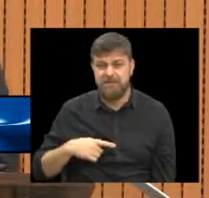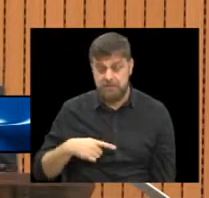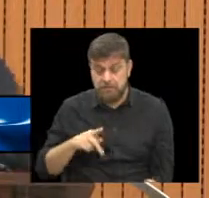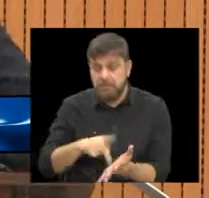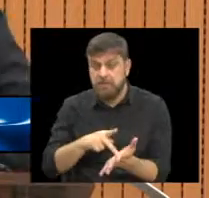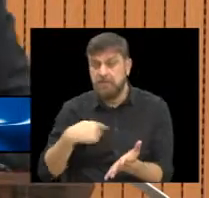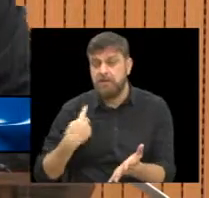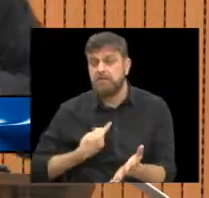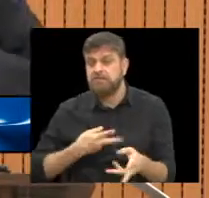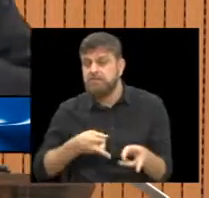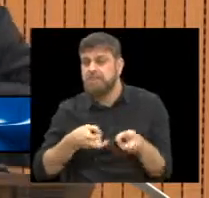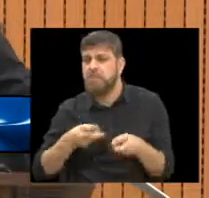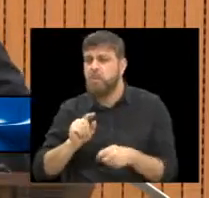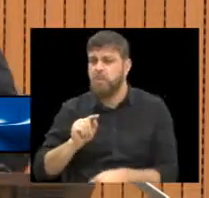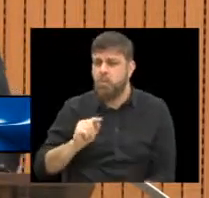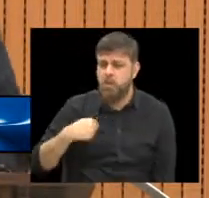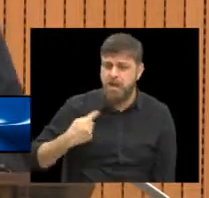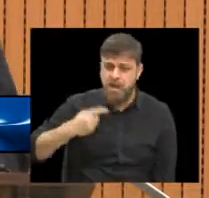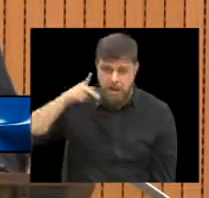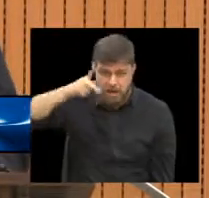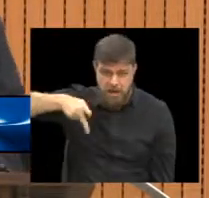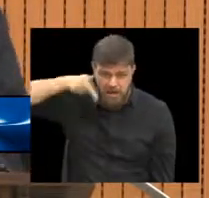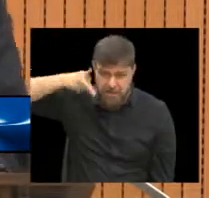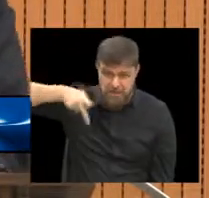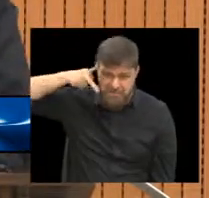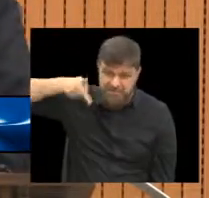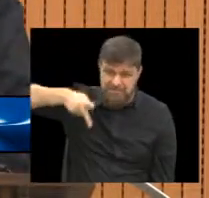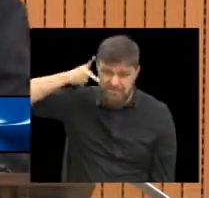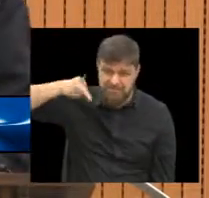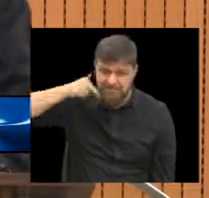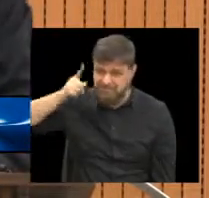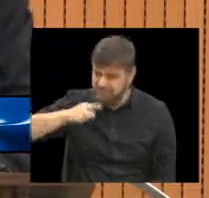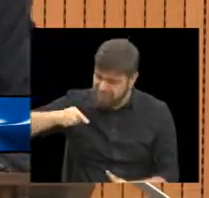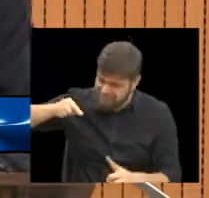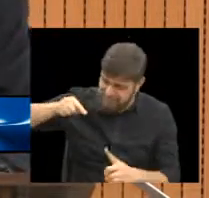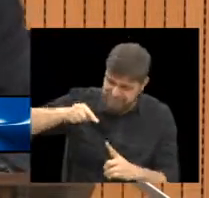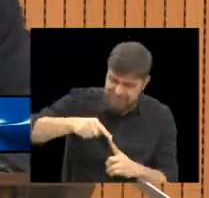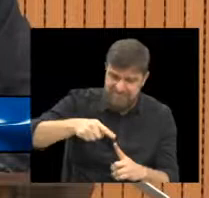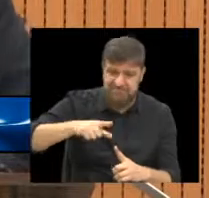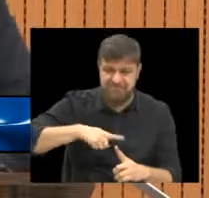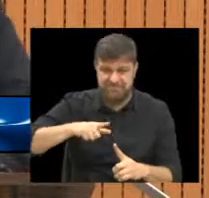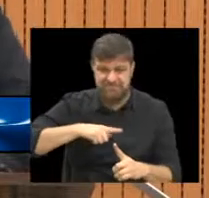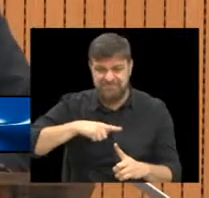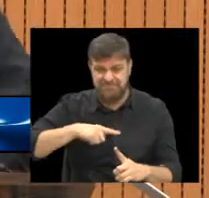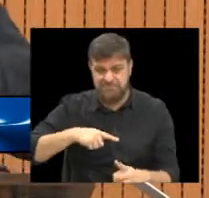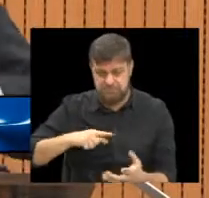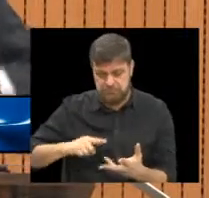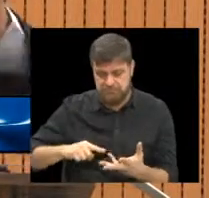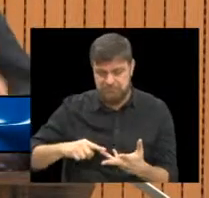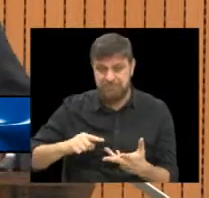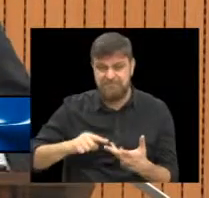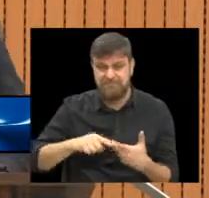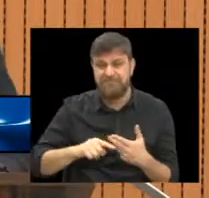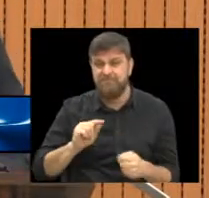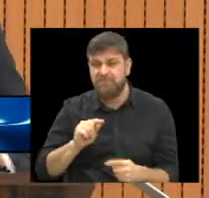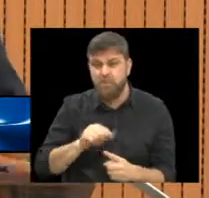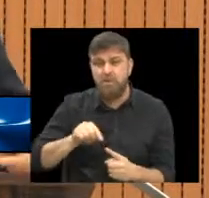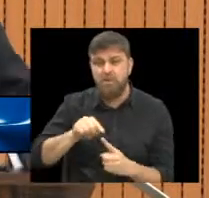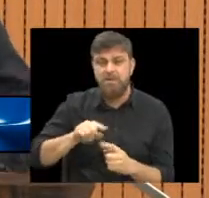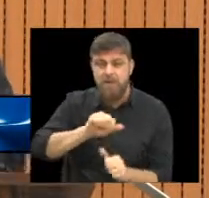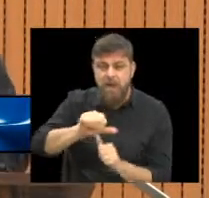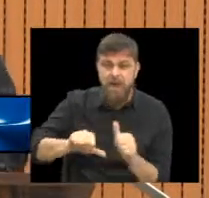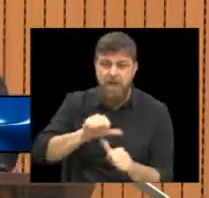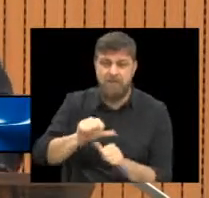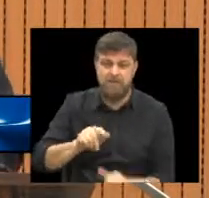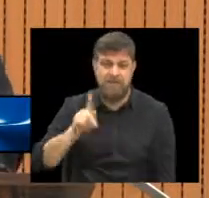temos é uma política que ela tem uma série de desdobramentos, que é uma guinada, uma mudança na